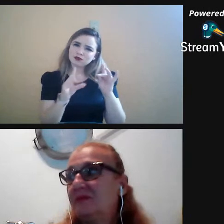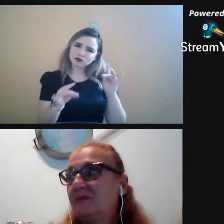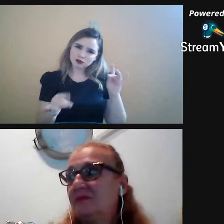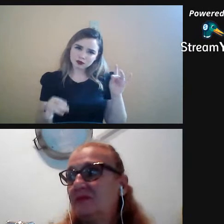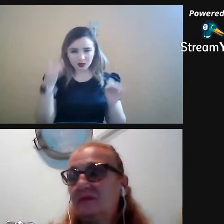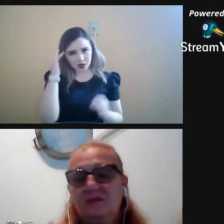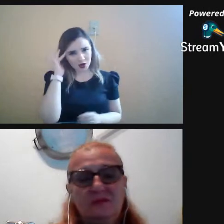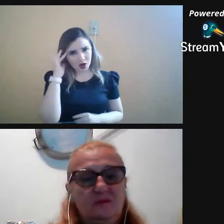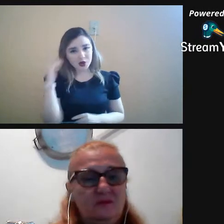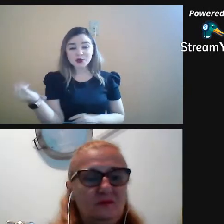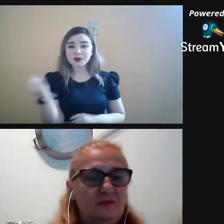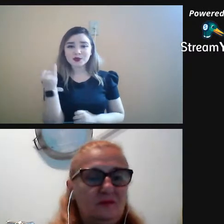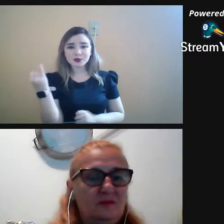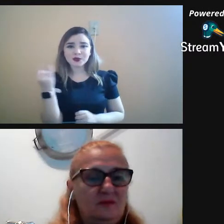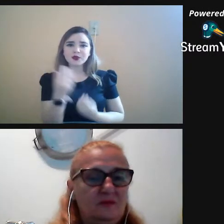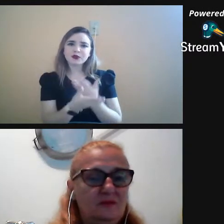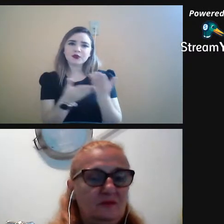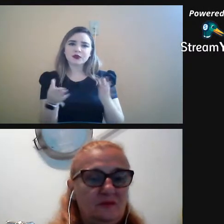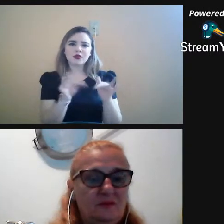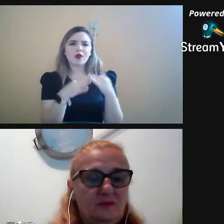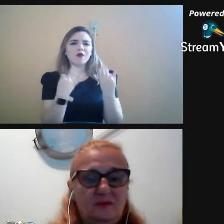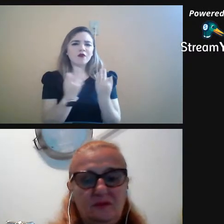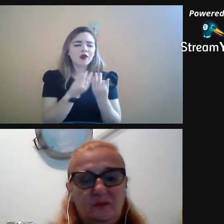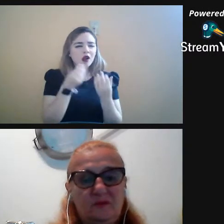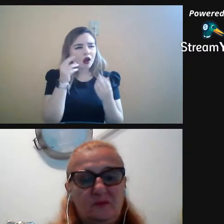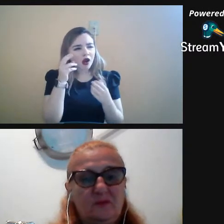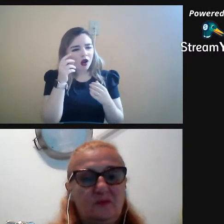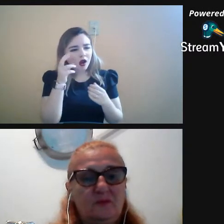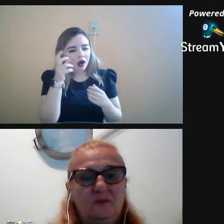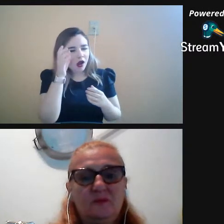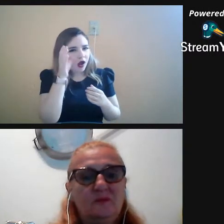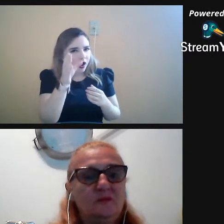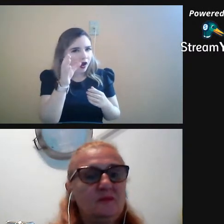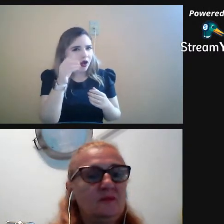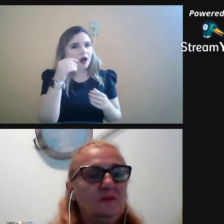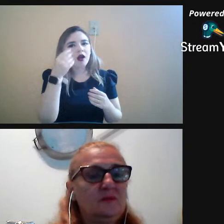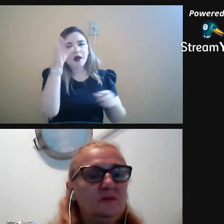importante vocês se familiarizarem um pouquinho